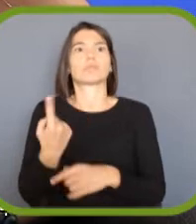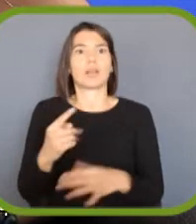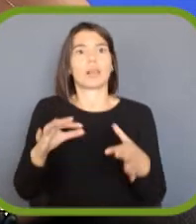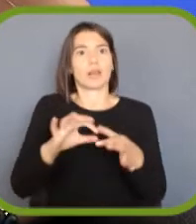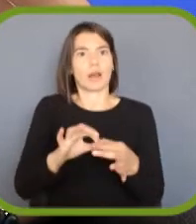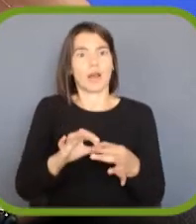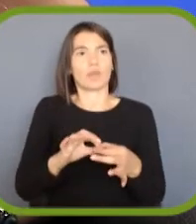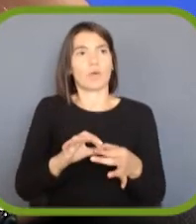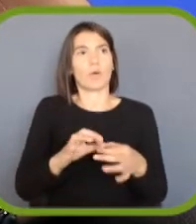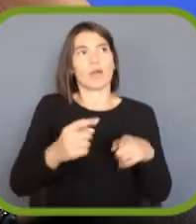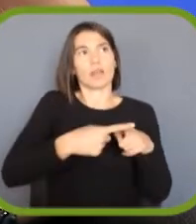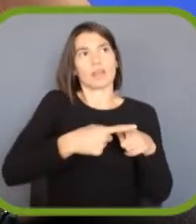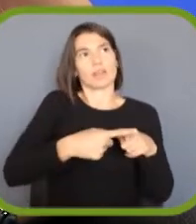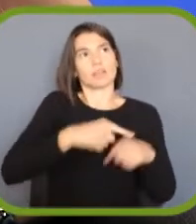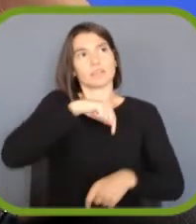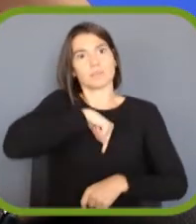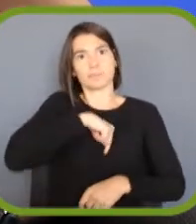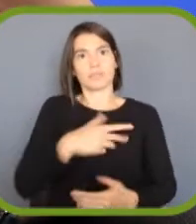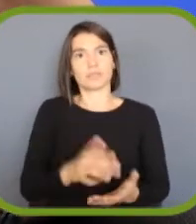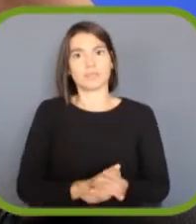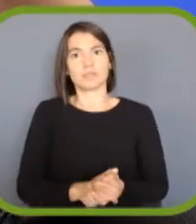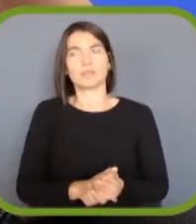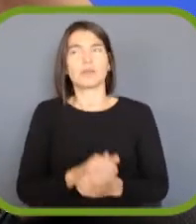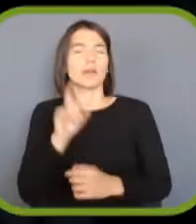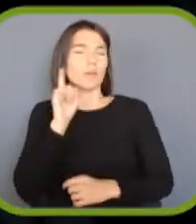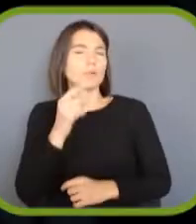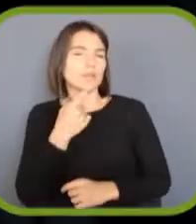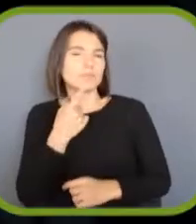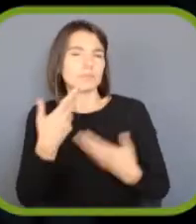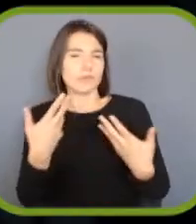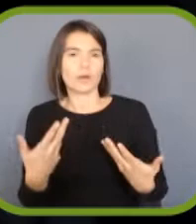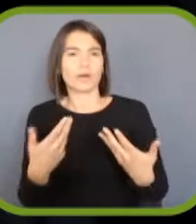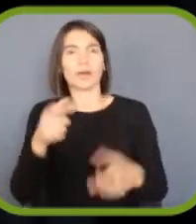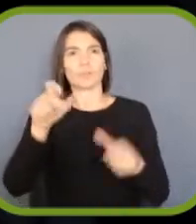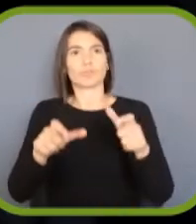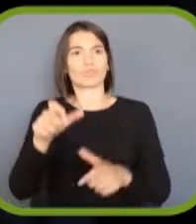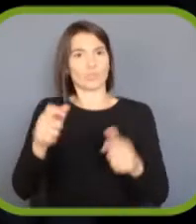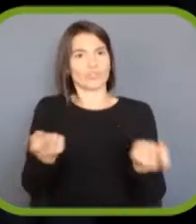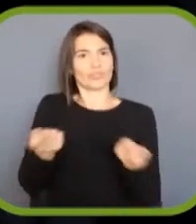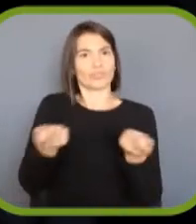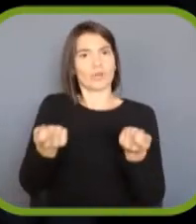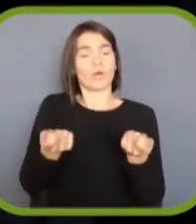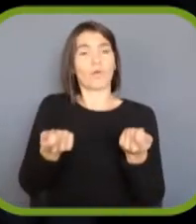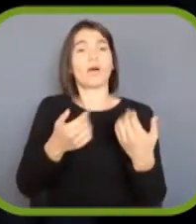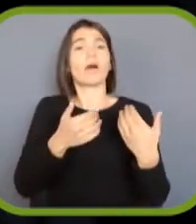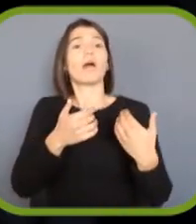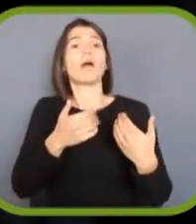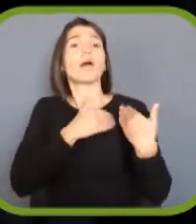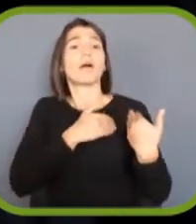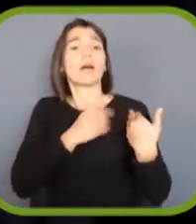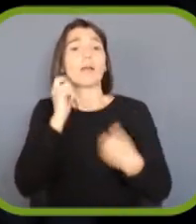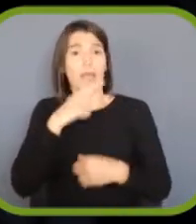uma preponderância com os níveis de motivação? É importante perceber que hoje a gestão de pessoas é uma